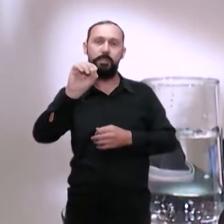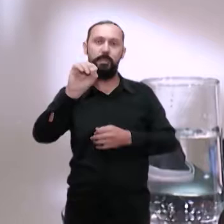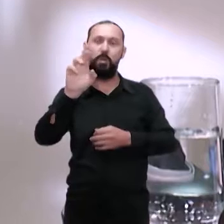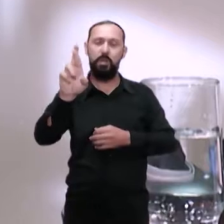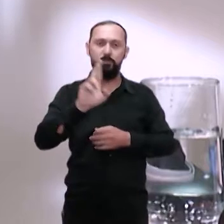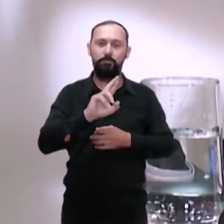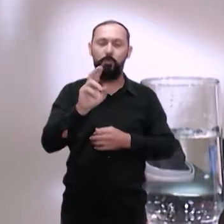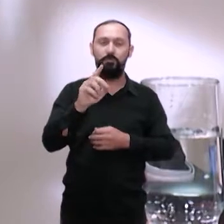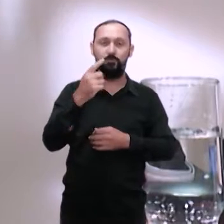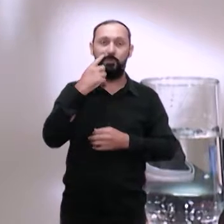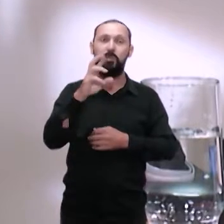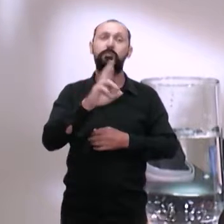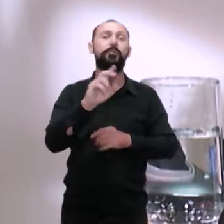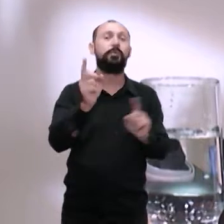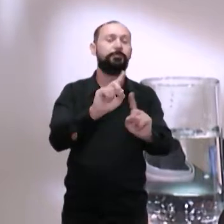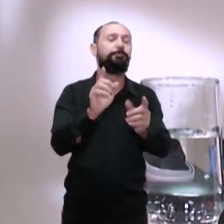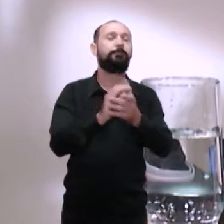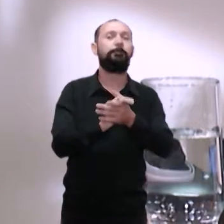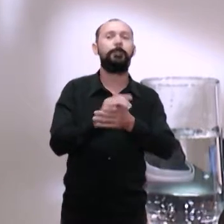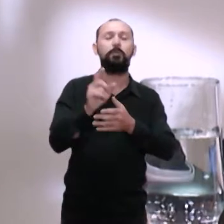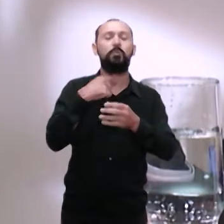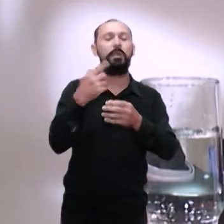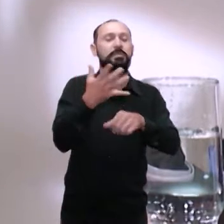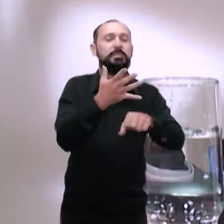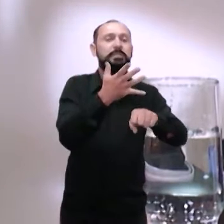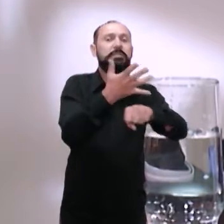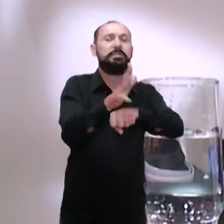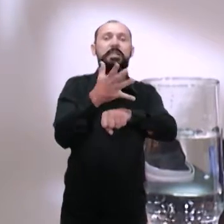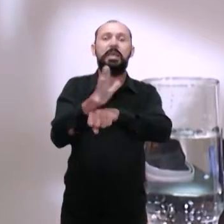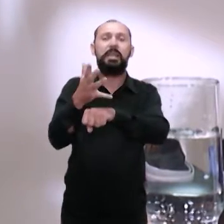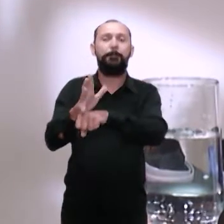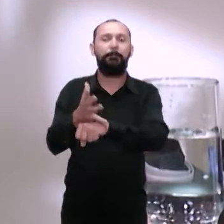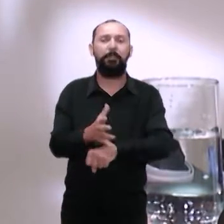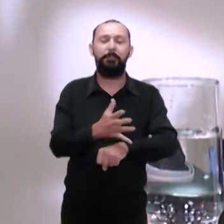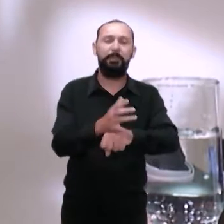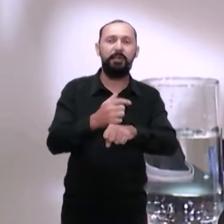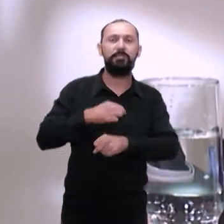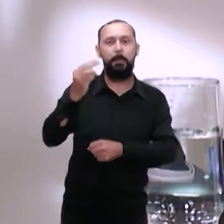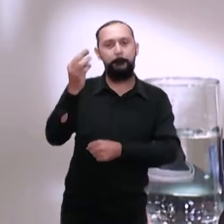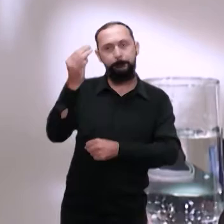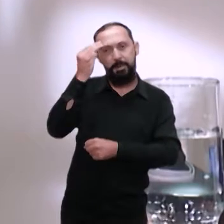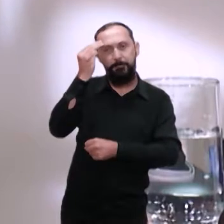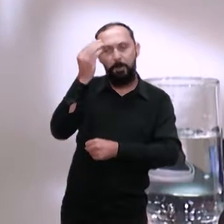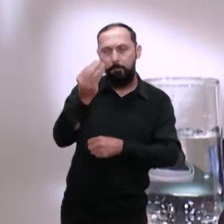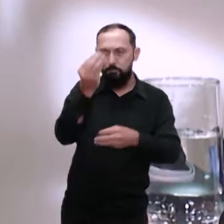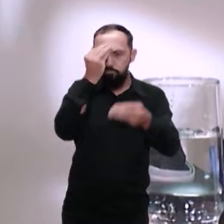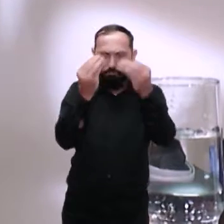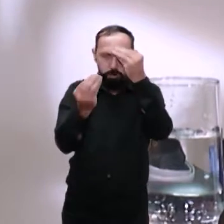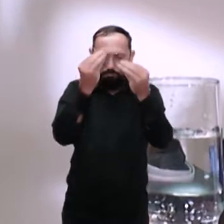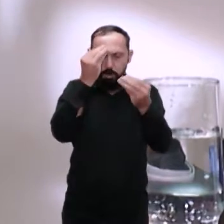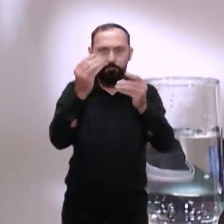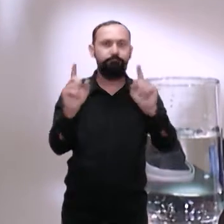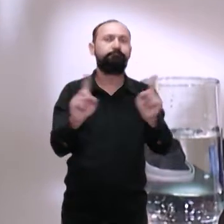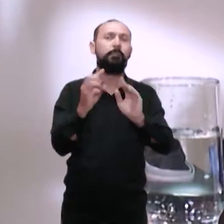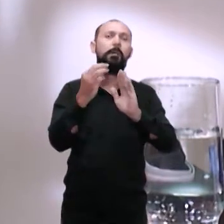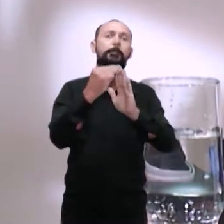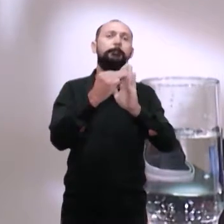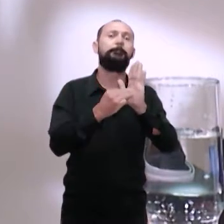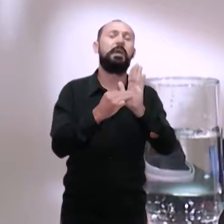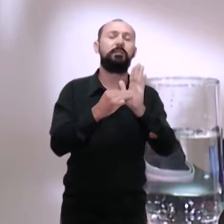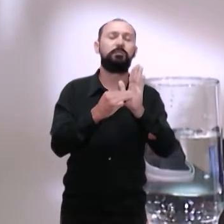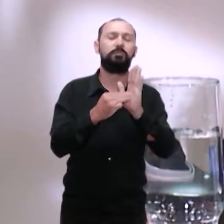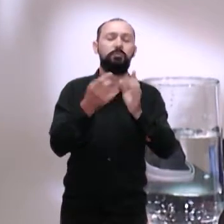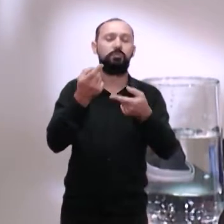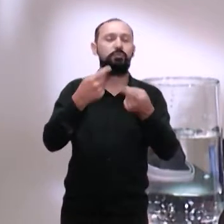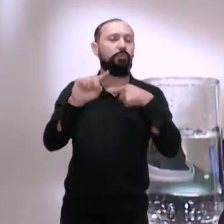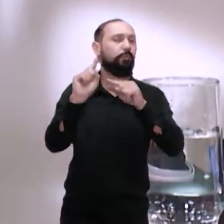neurofeedback. Neurofeedback não é esses treinamentos de memória, os métodos